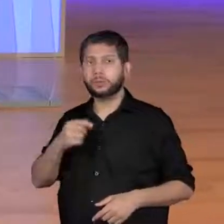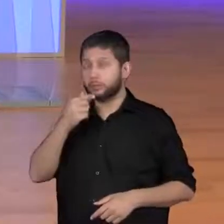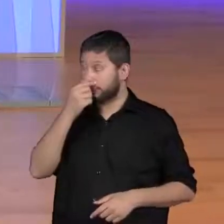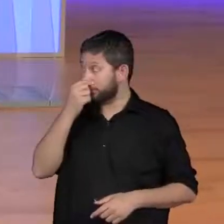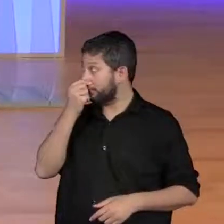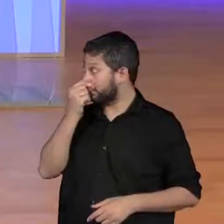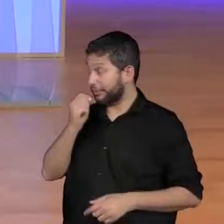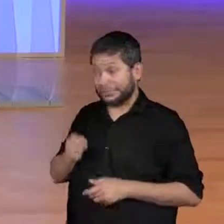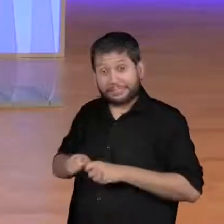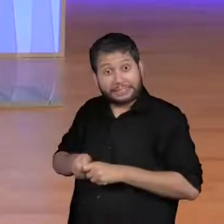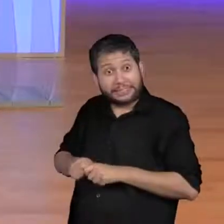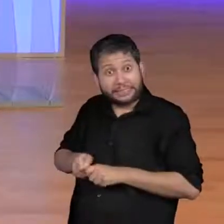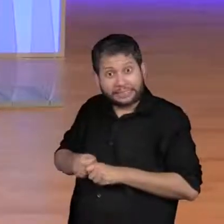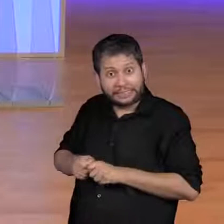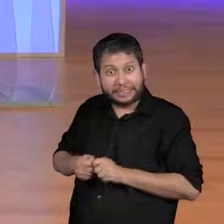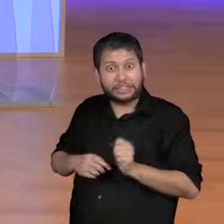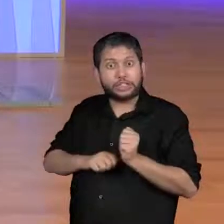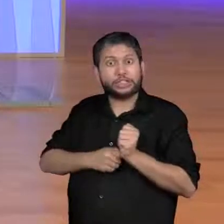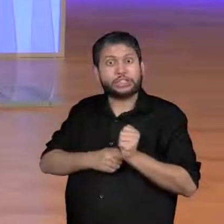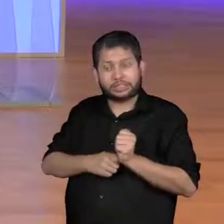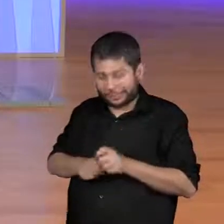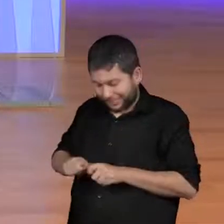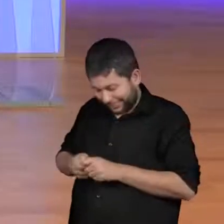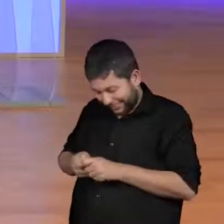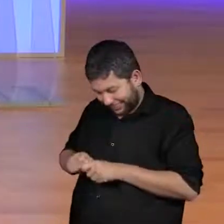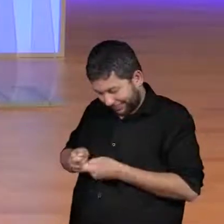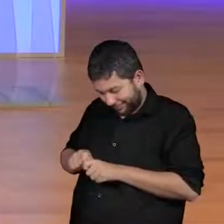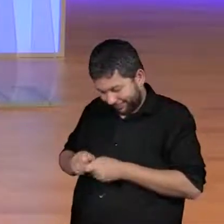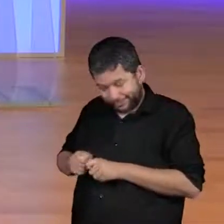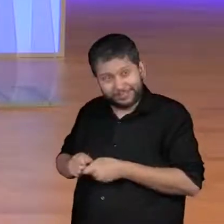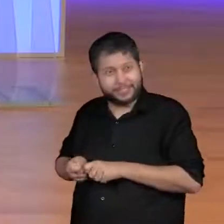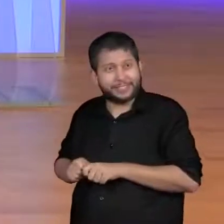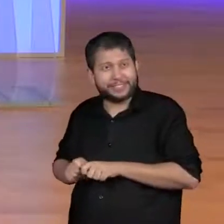eu souber o segredo dele...